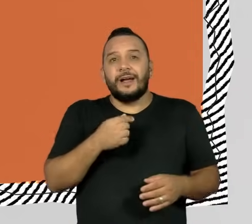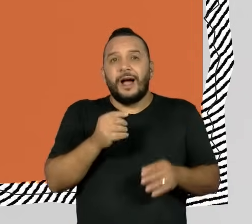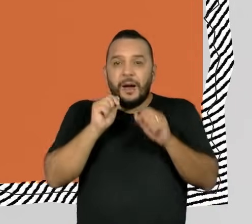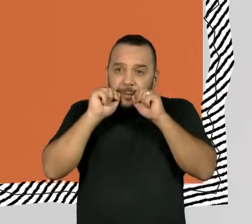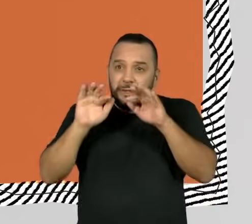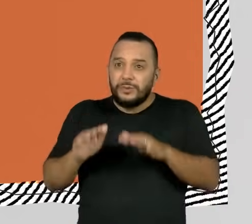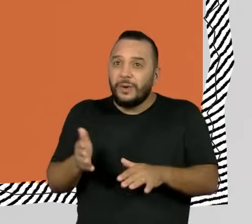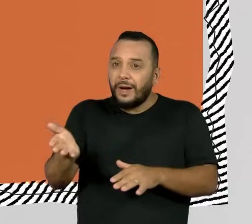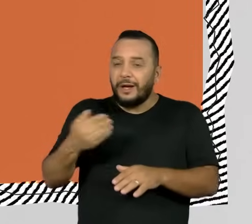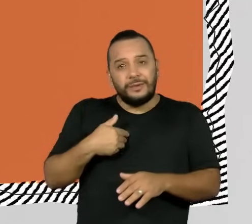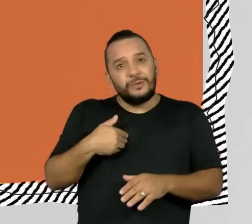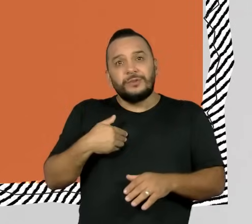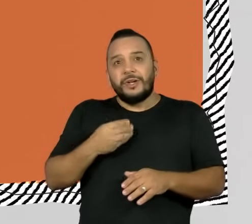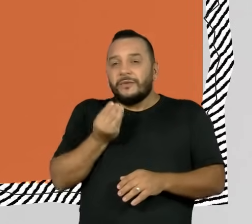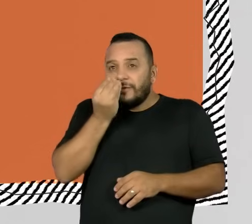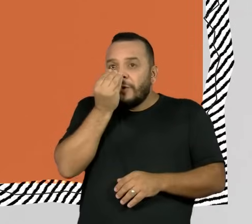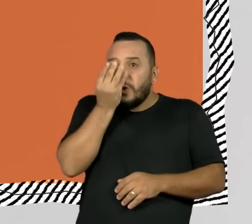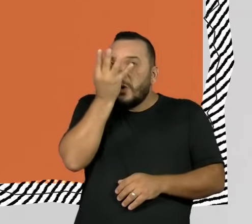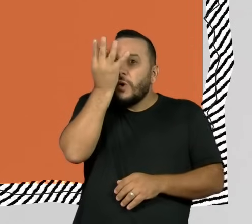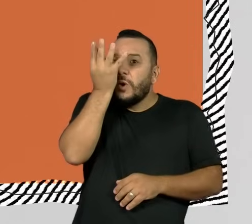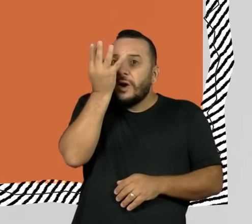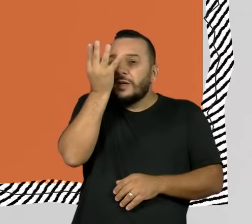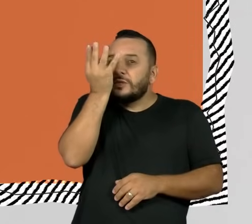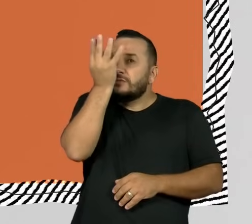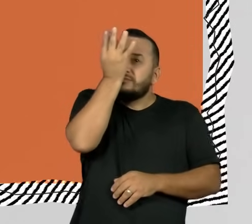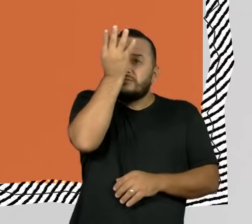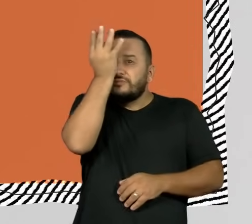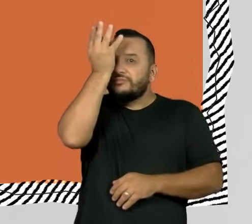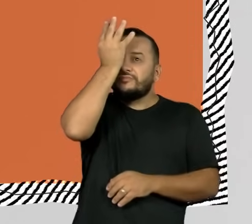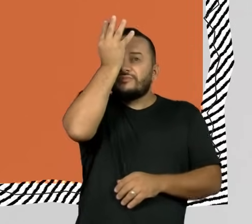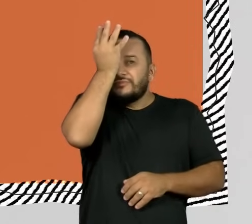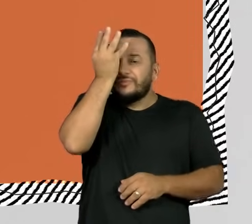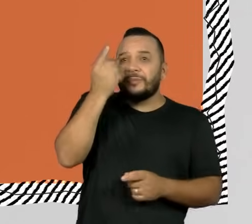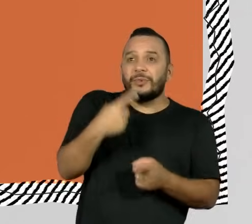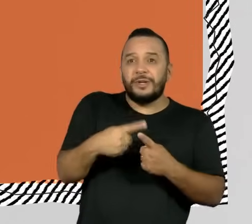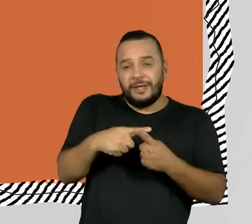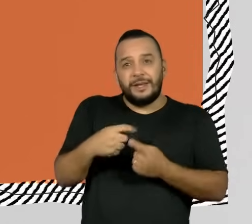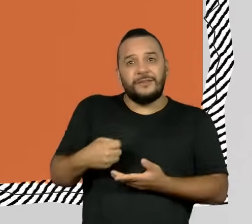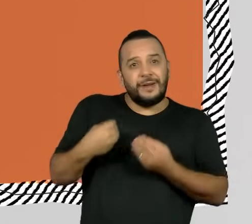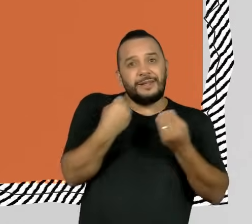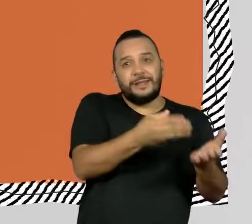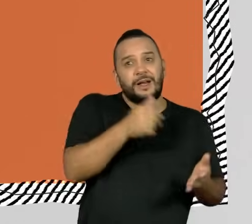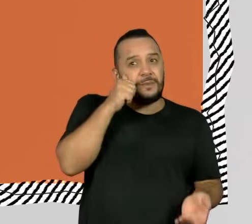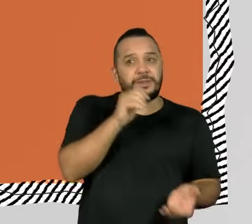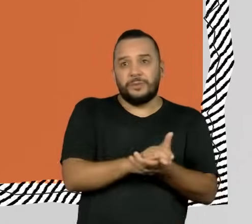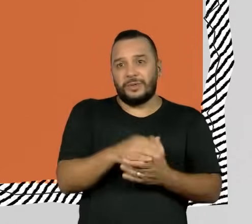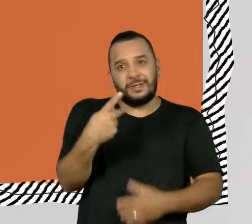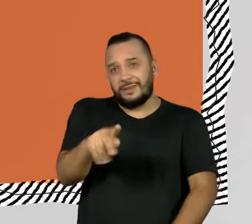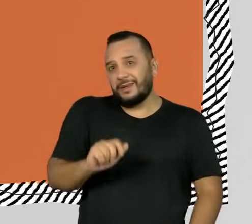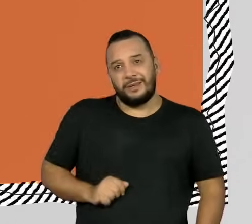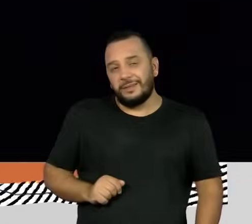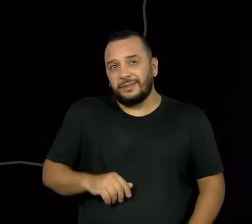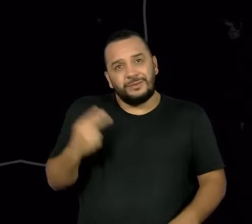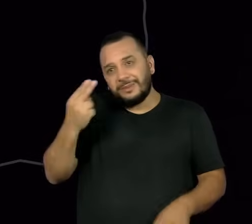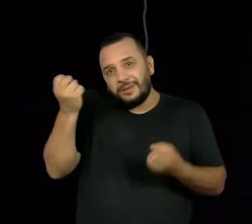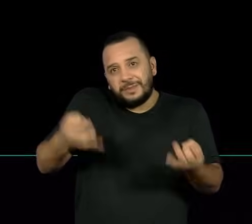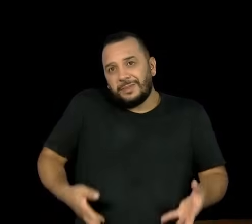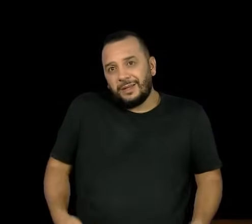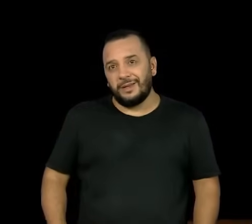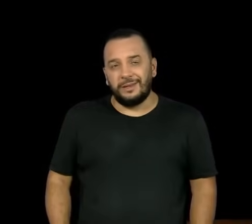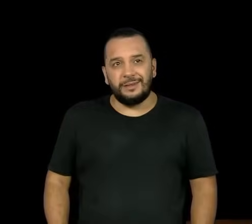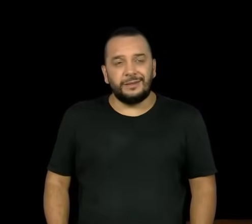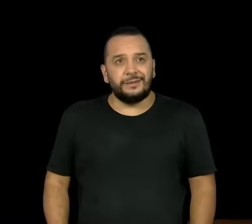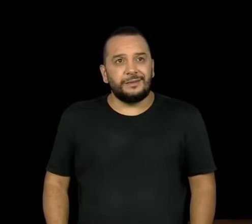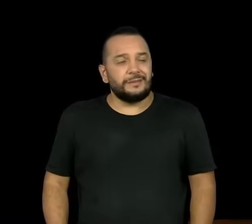uma flor desse tamanho, gente? Só pode estar levando pra mulher dele, não tem outra explicação. O que